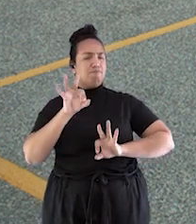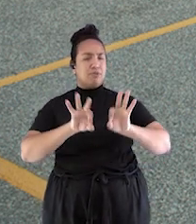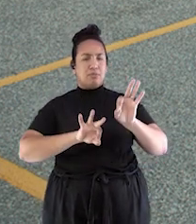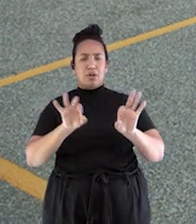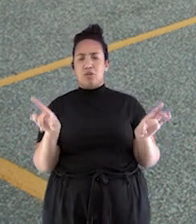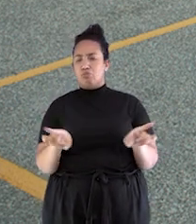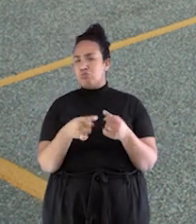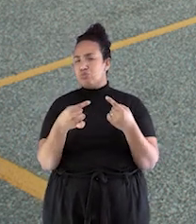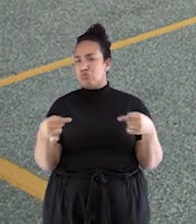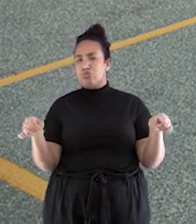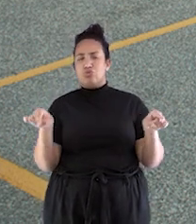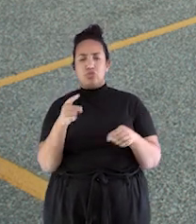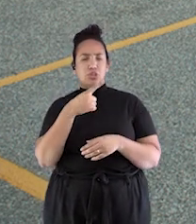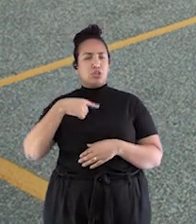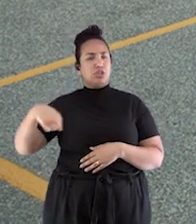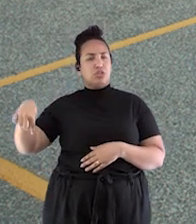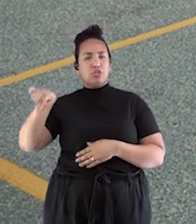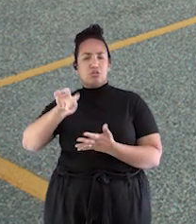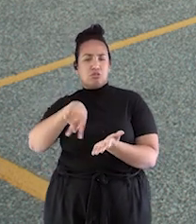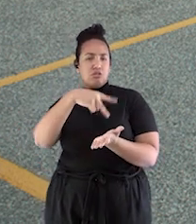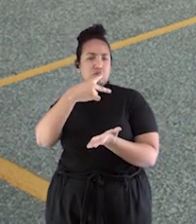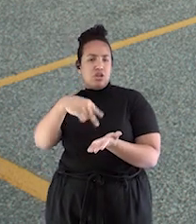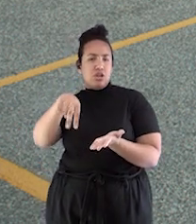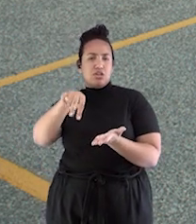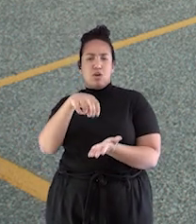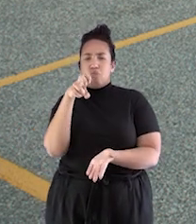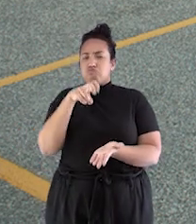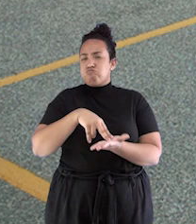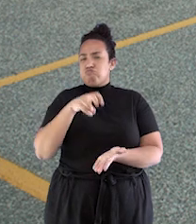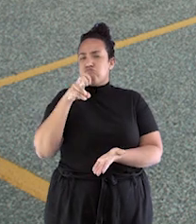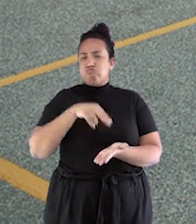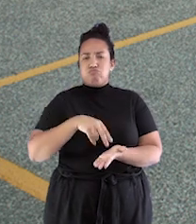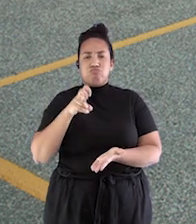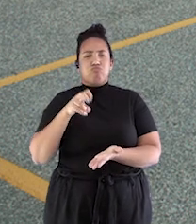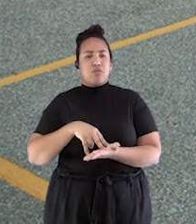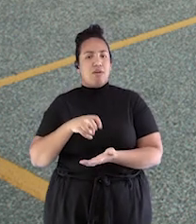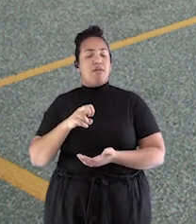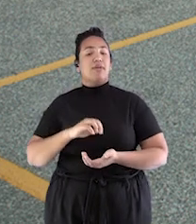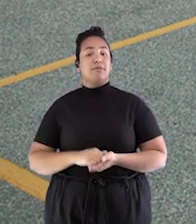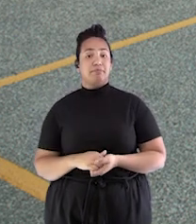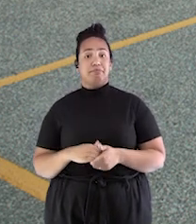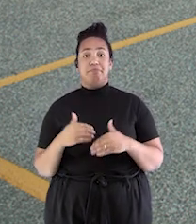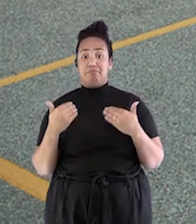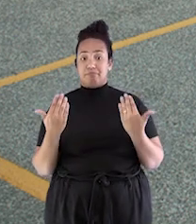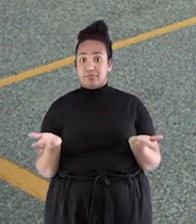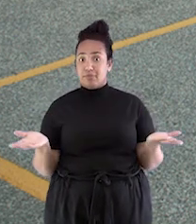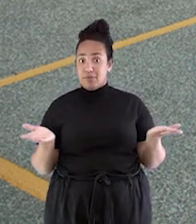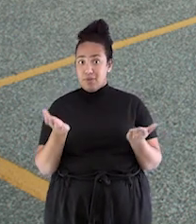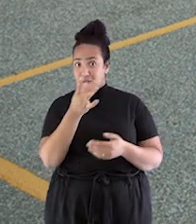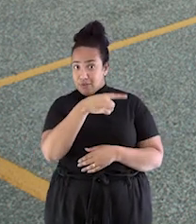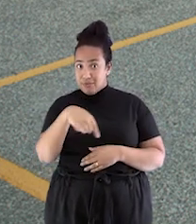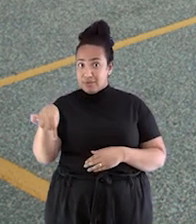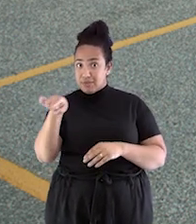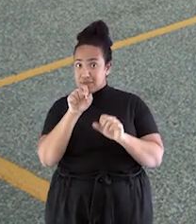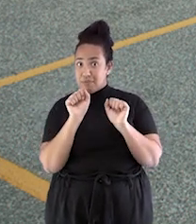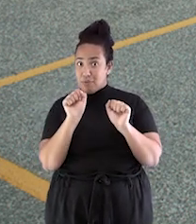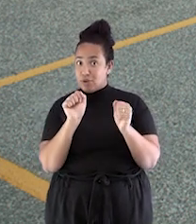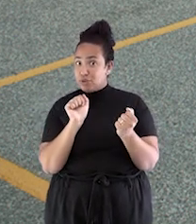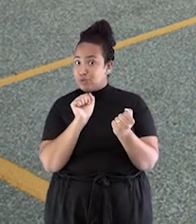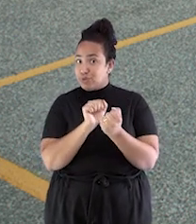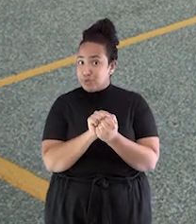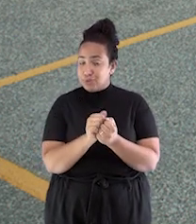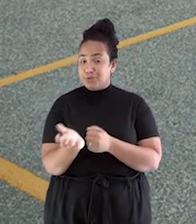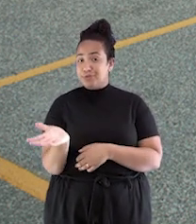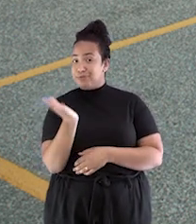bem animada e ó, dançamos, pulamos muito. E que tal nesse momento fazer isso?